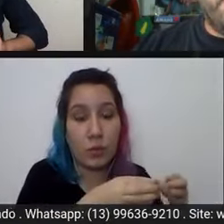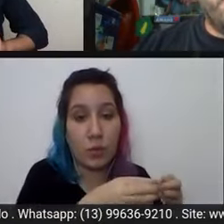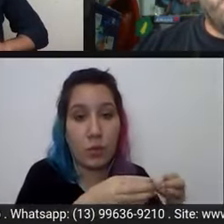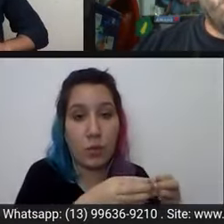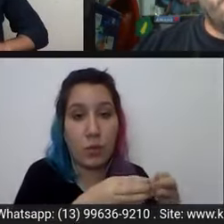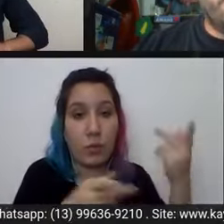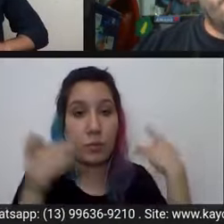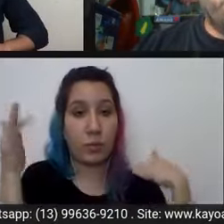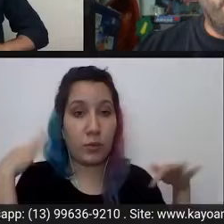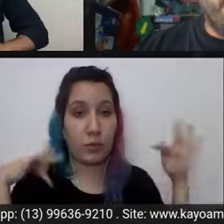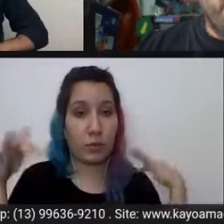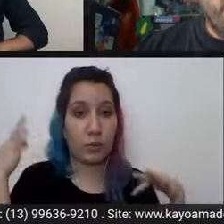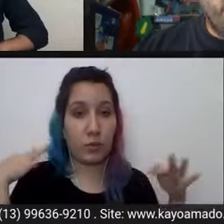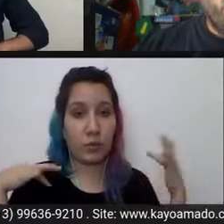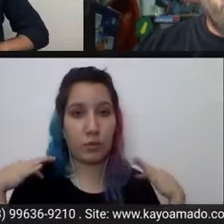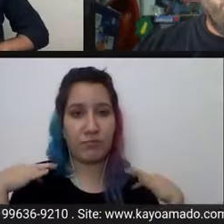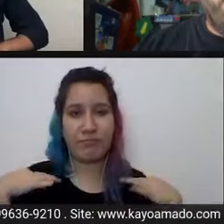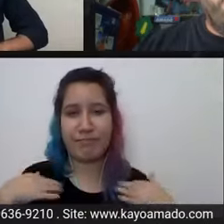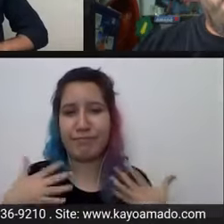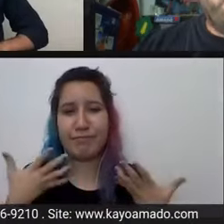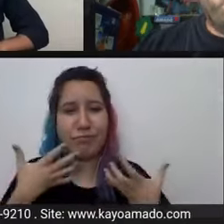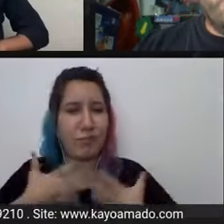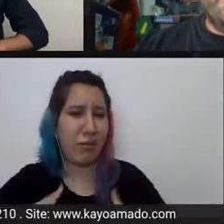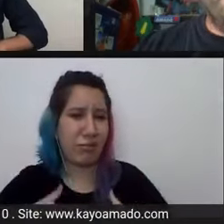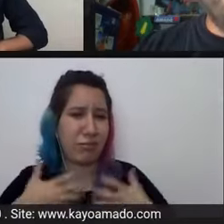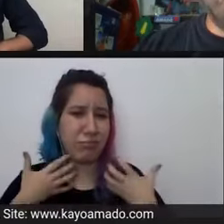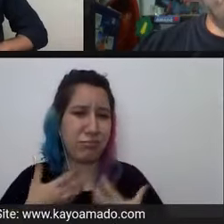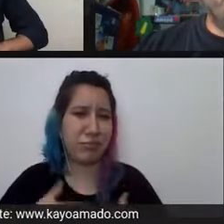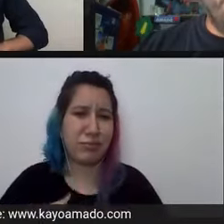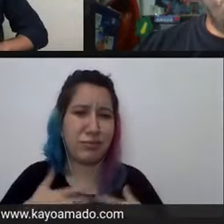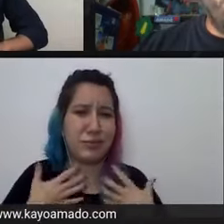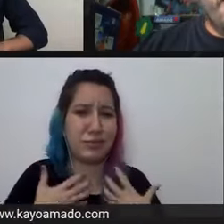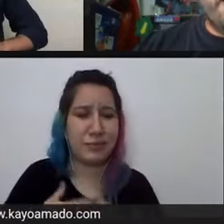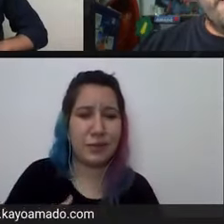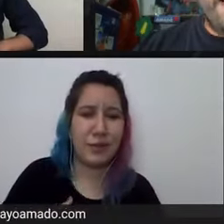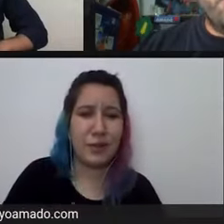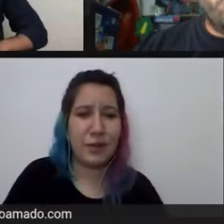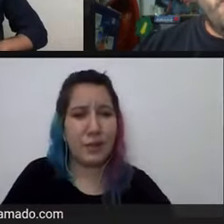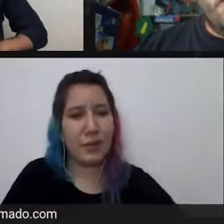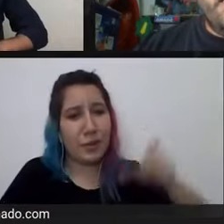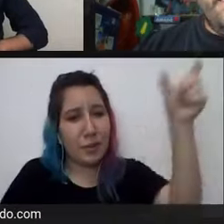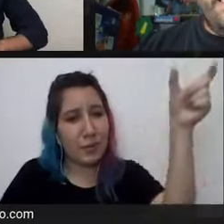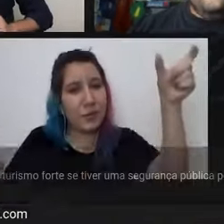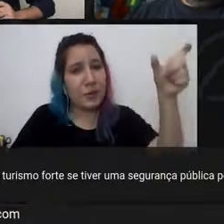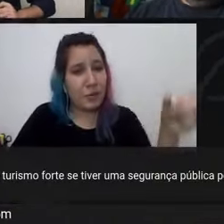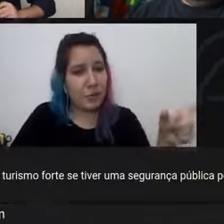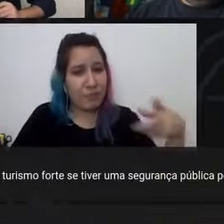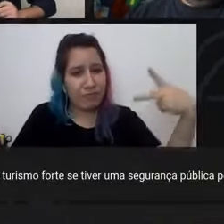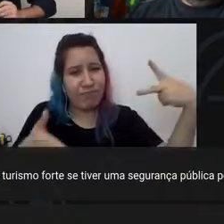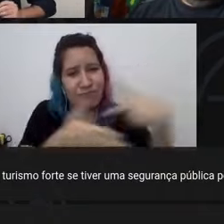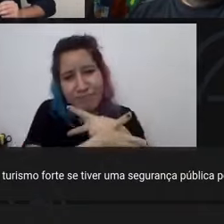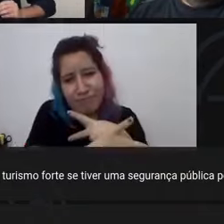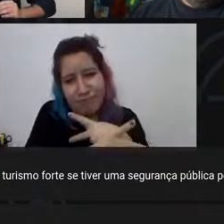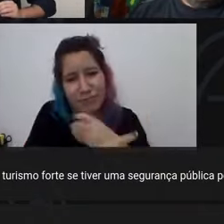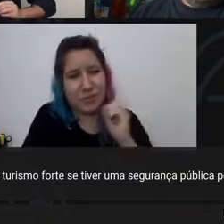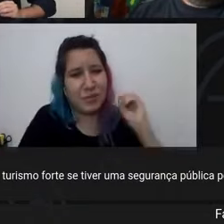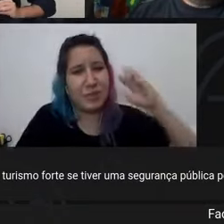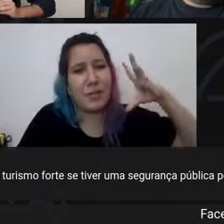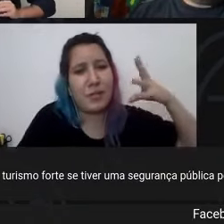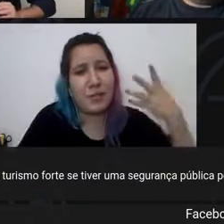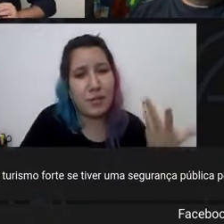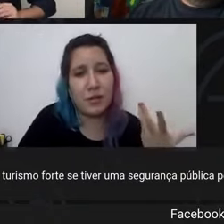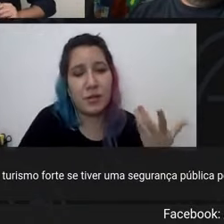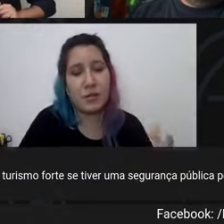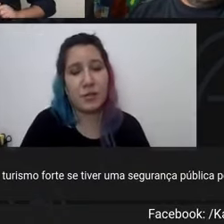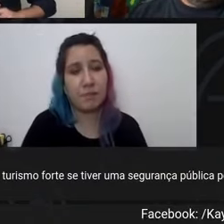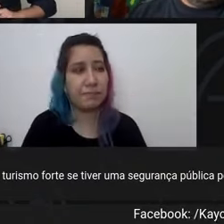avisar para as pessoas que estão aí de diversos equívocos sendo realizados, né? E em algum momento a gente